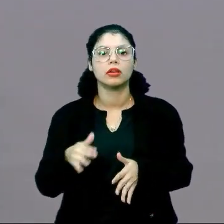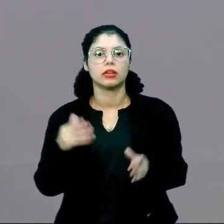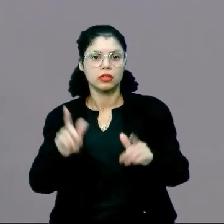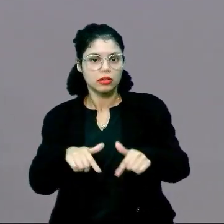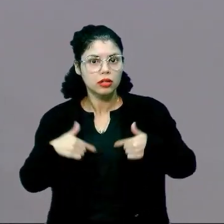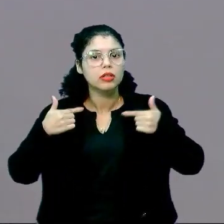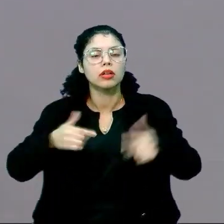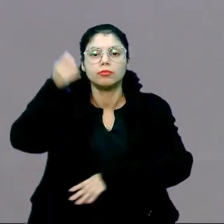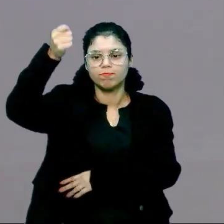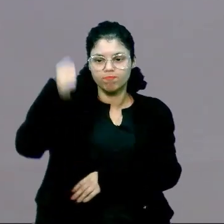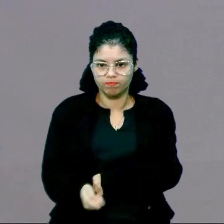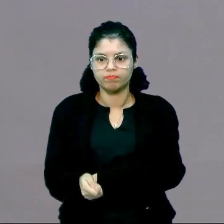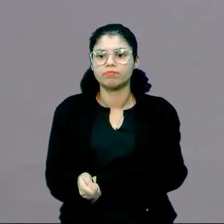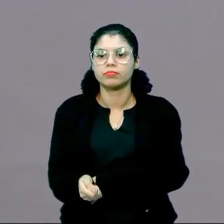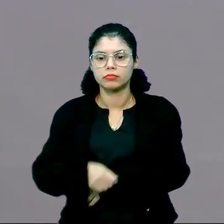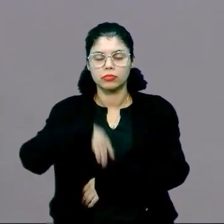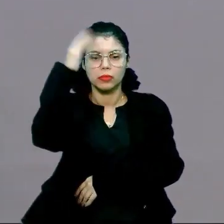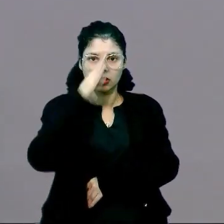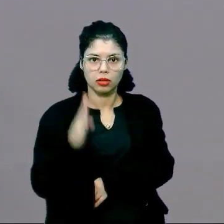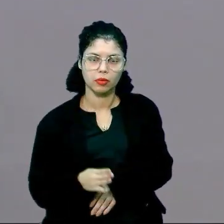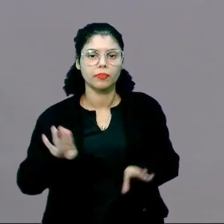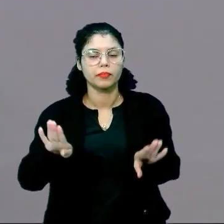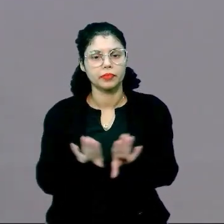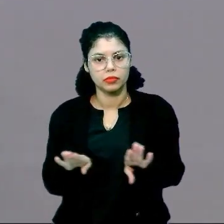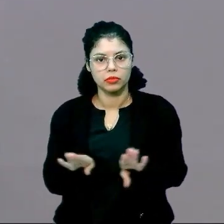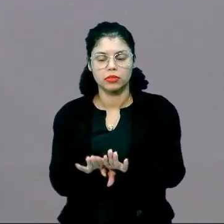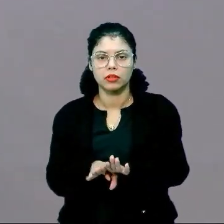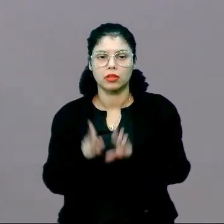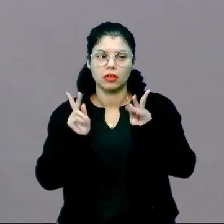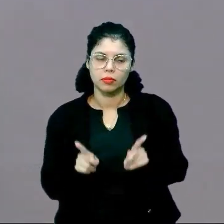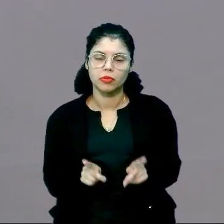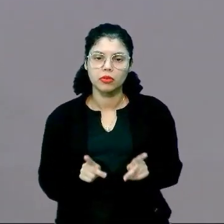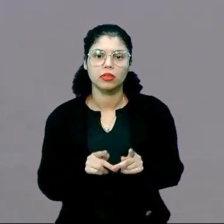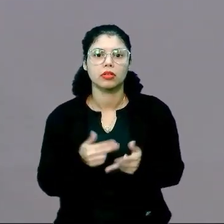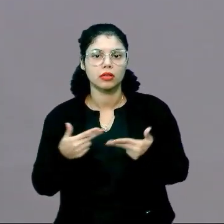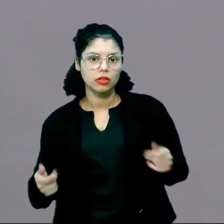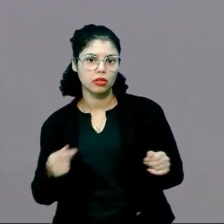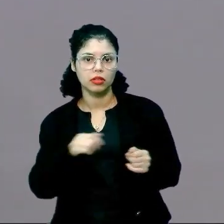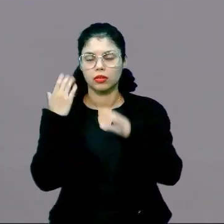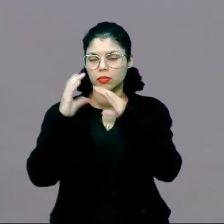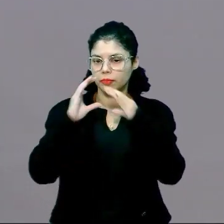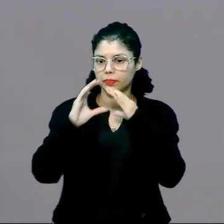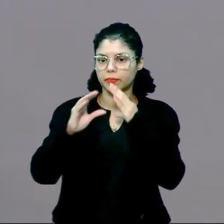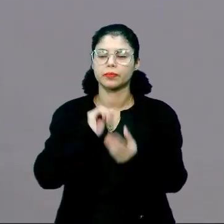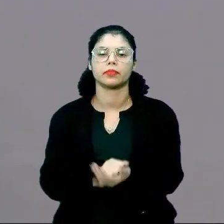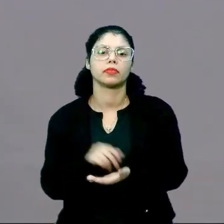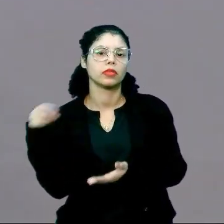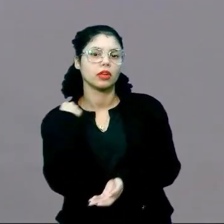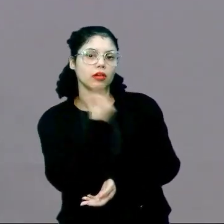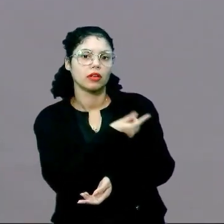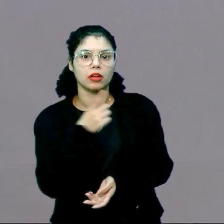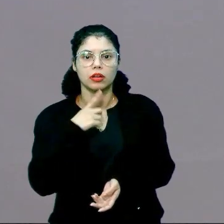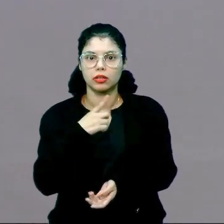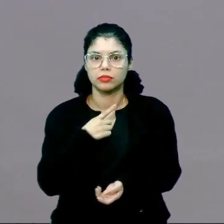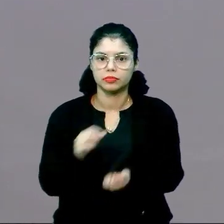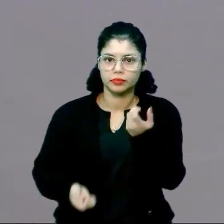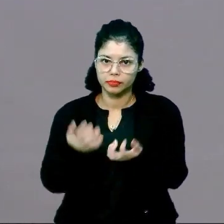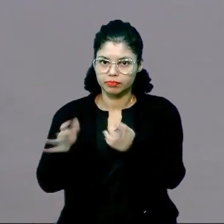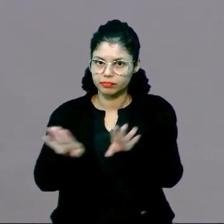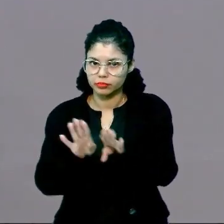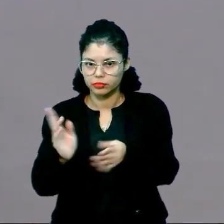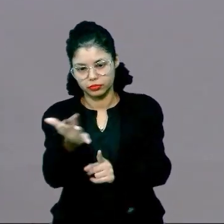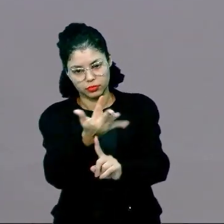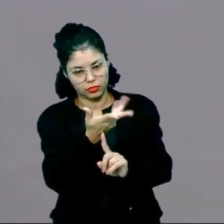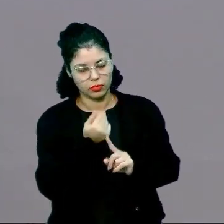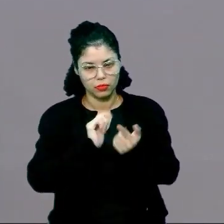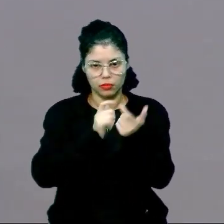combate à ditadura militar aqui no Brasil pelas suas composições e pelas suas canções. Então nós vamos ter uma efervescência